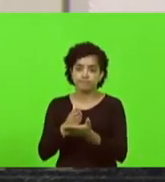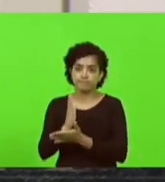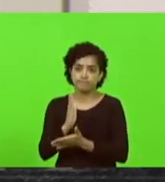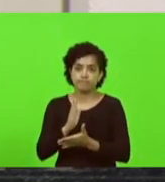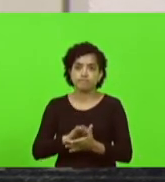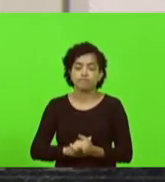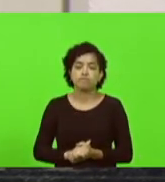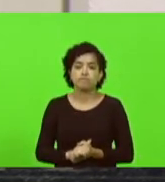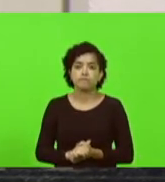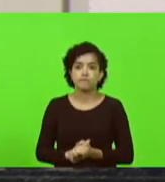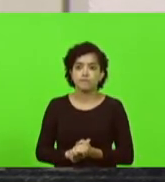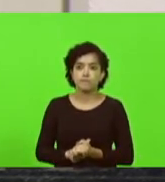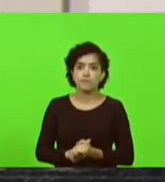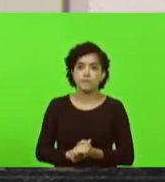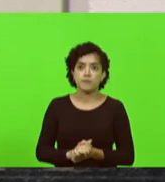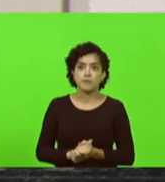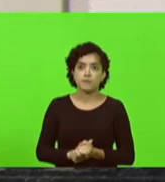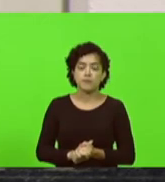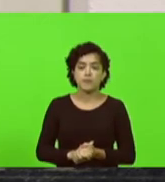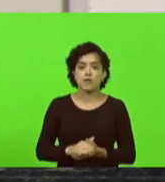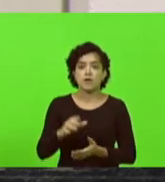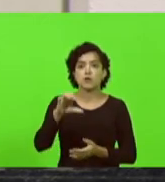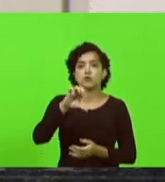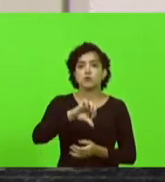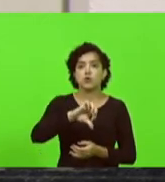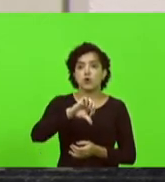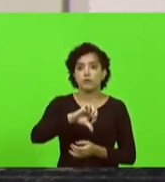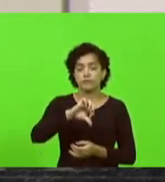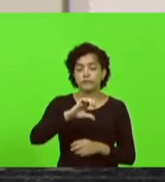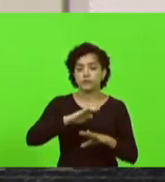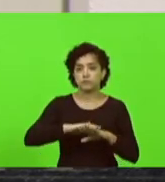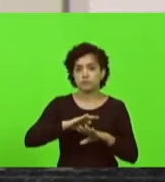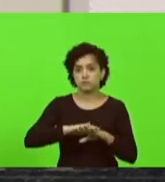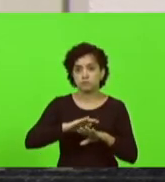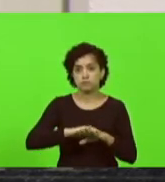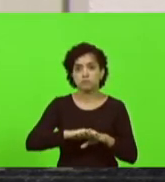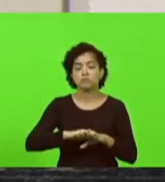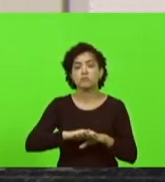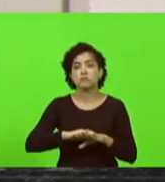aprovado. Moção número 9, autor deputado